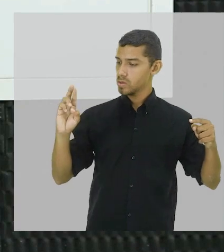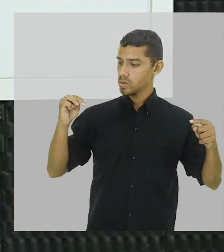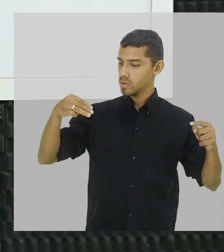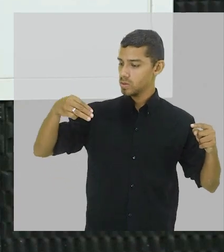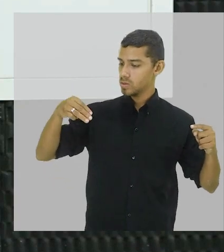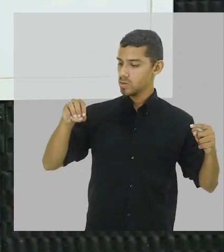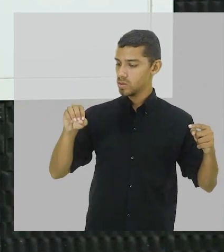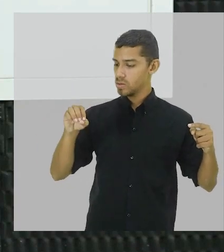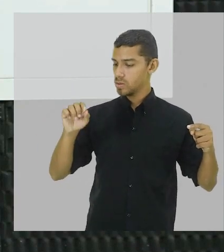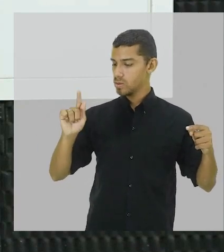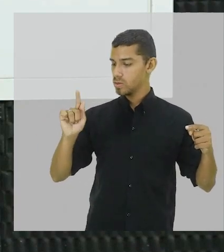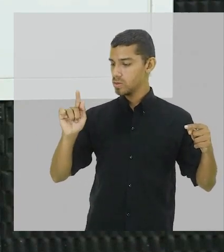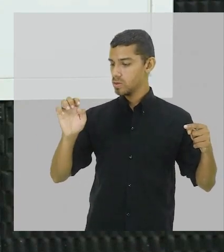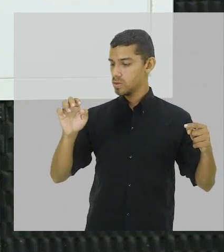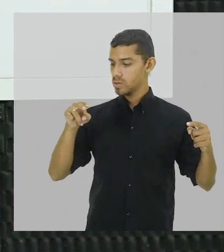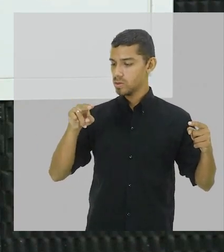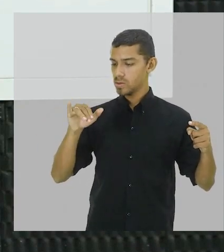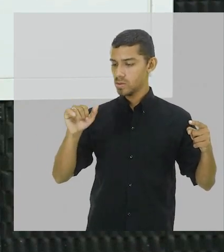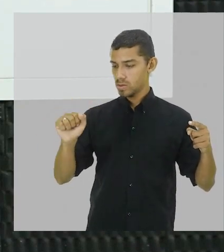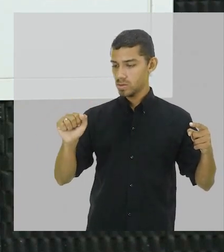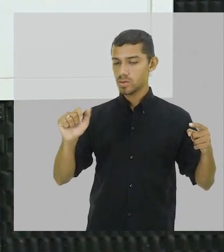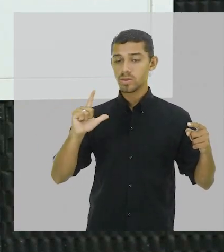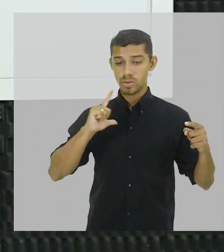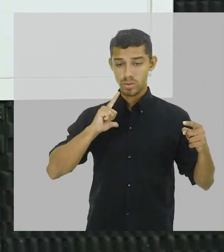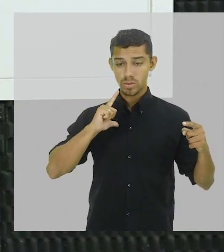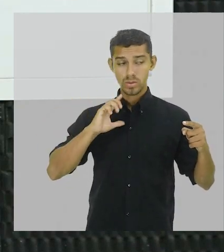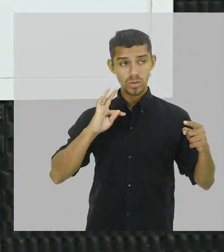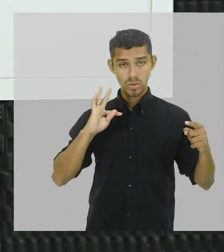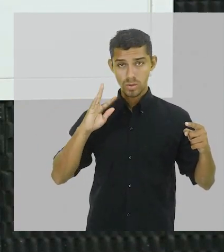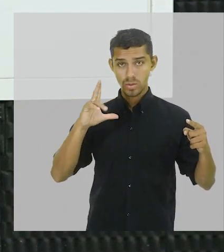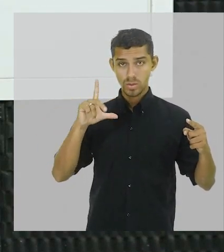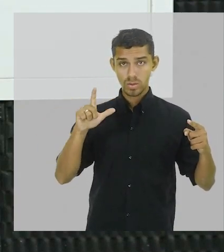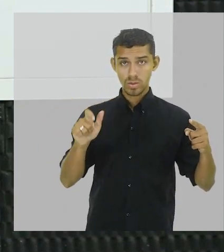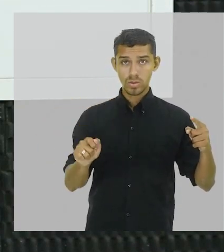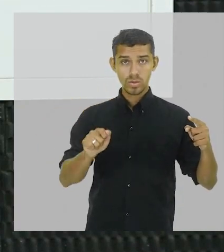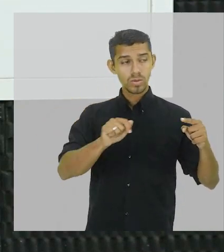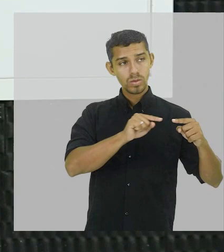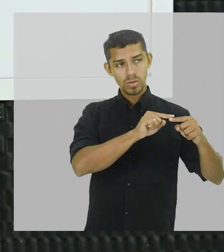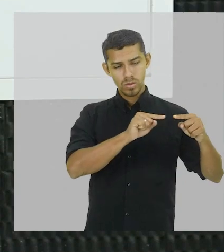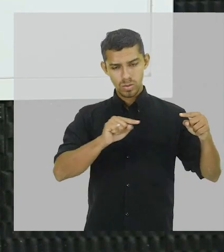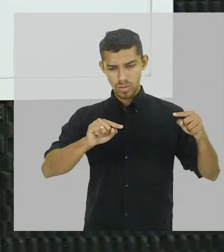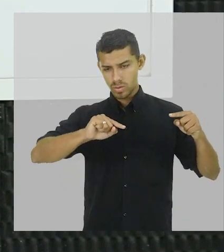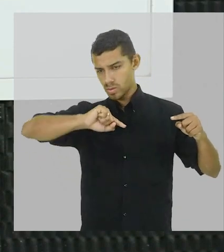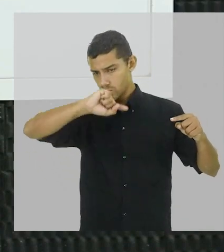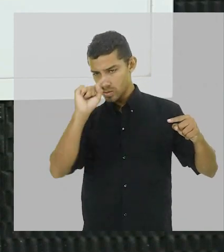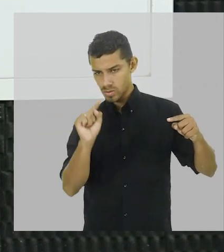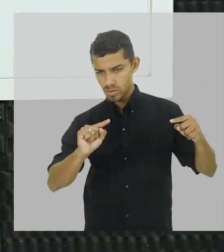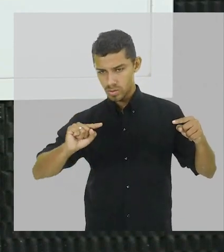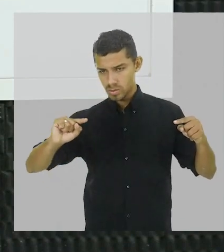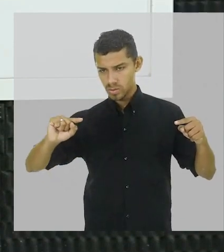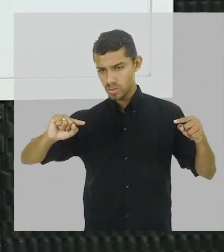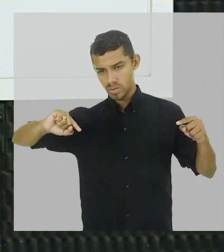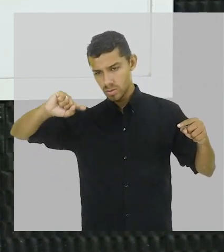certo? Ou seja, uma corda que tem aqui em todo o seu comprimento, tem a mesma espessura, é feita do